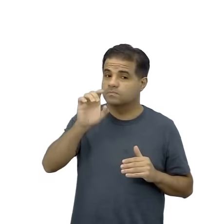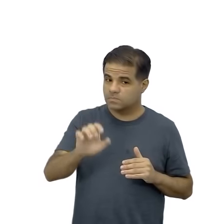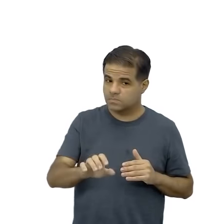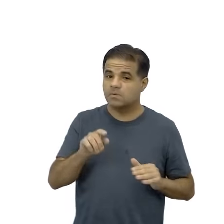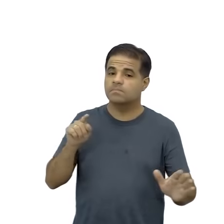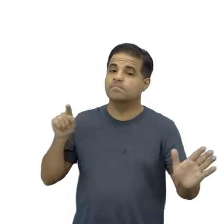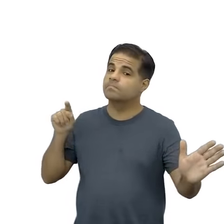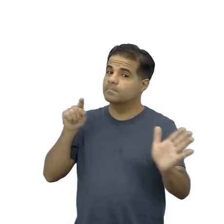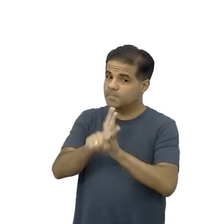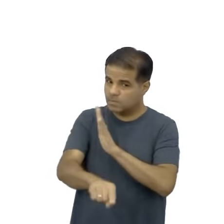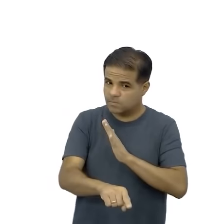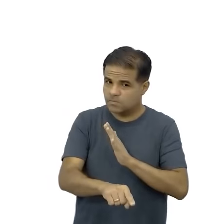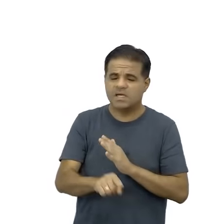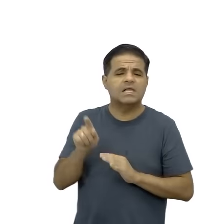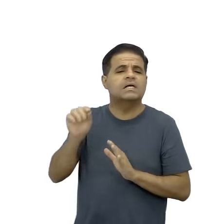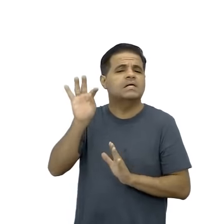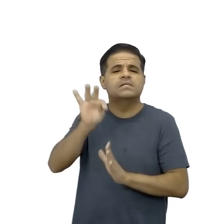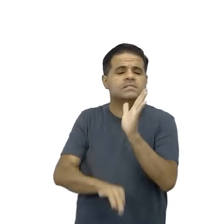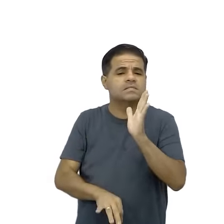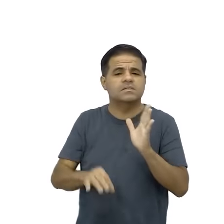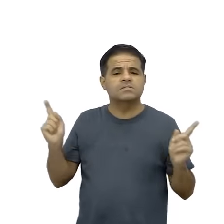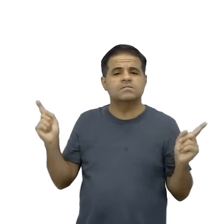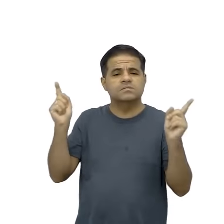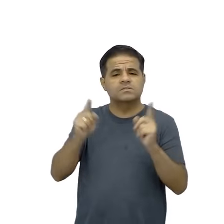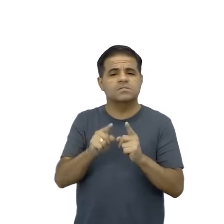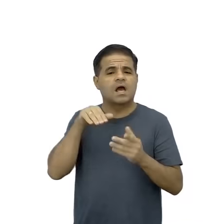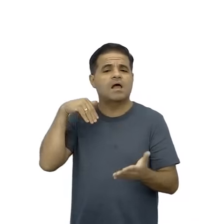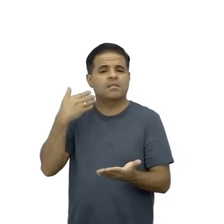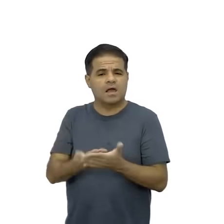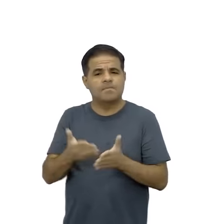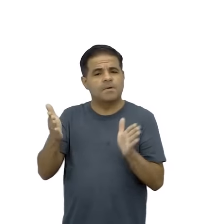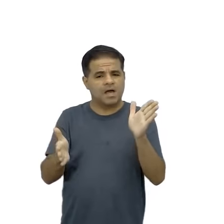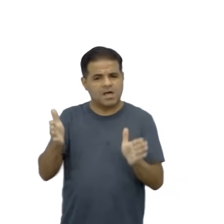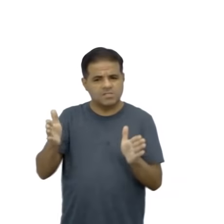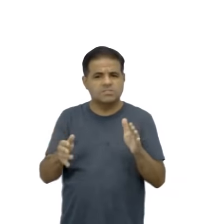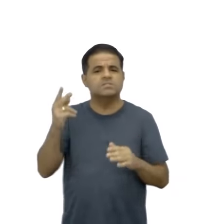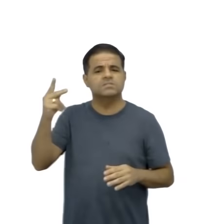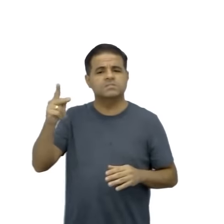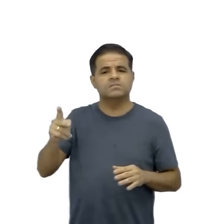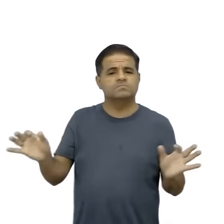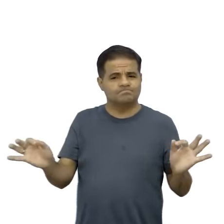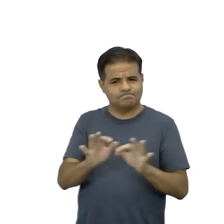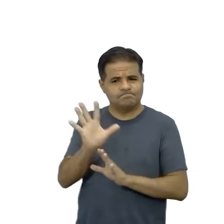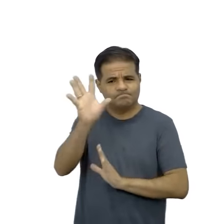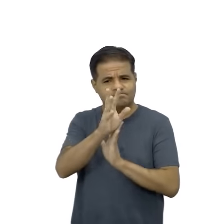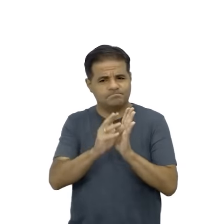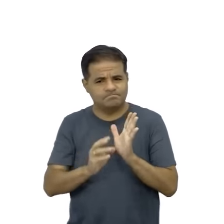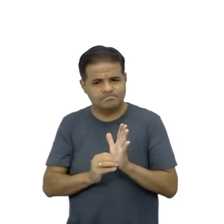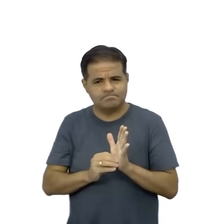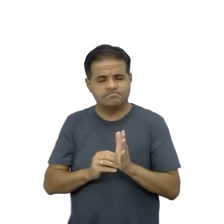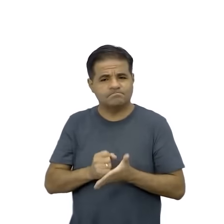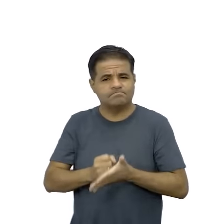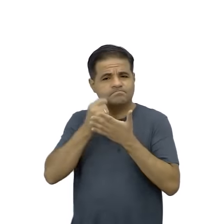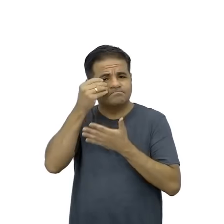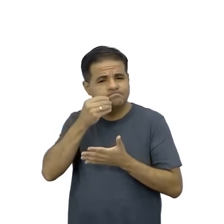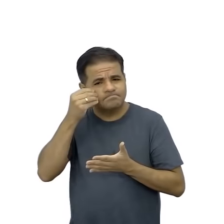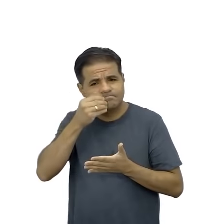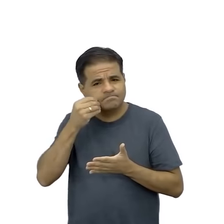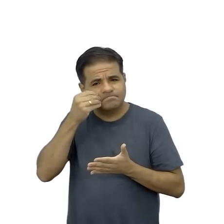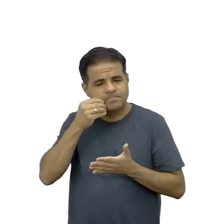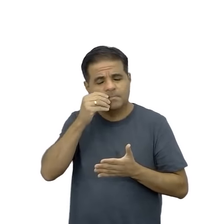a pergunta é, nesse texto, no trecho, até a parte que ele a concluía e carrega a experiência, que é o